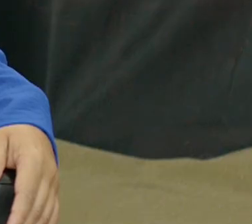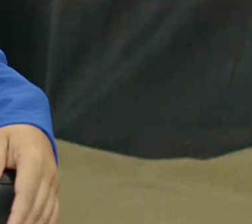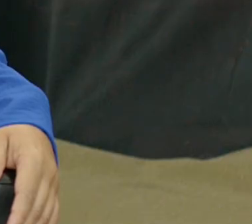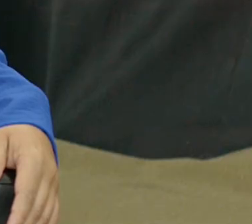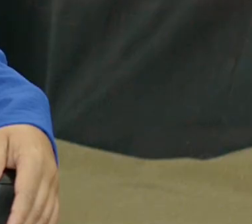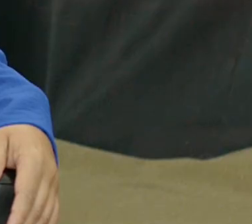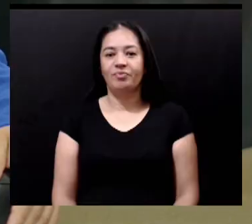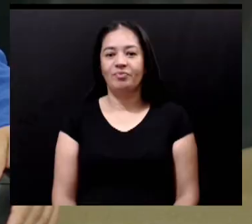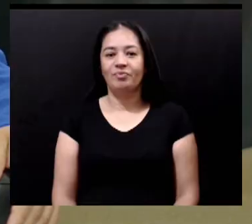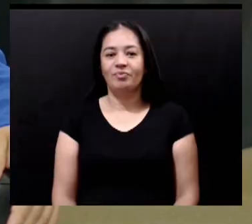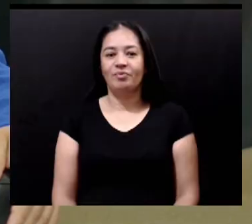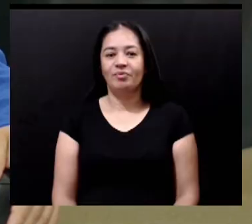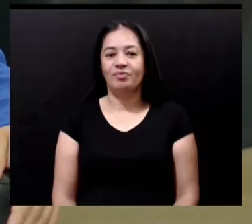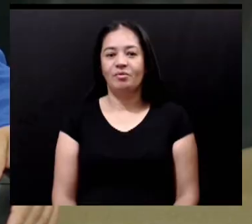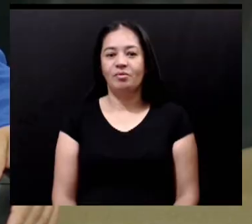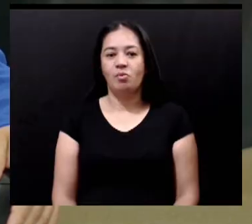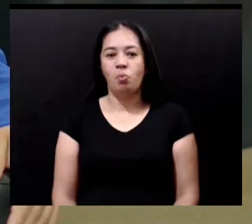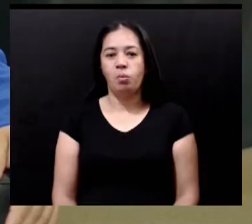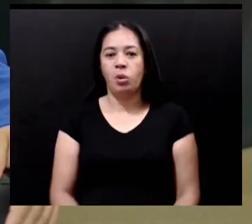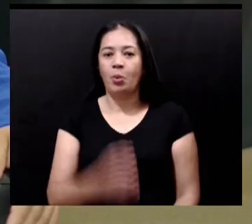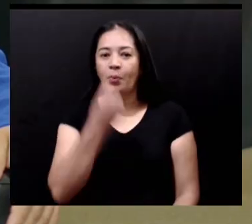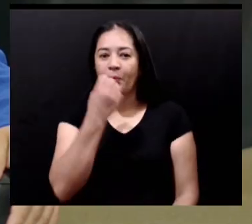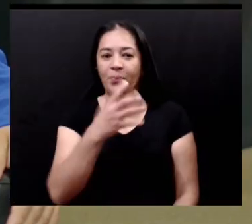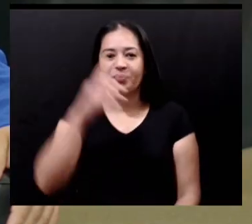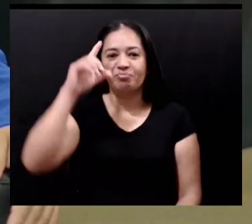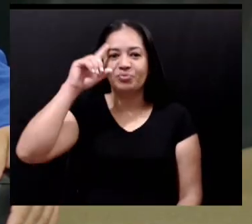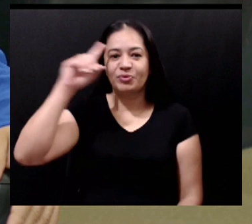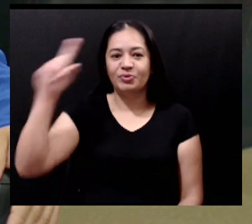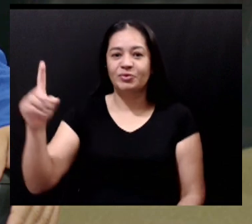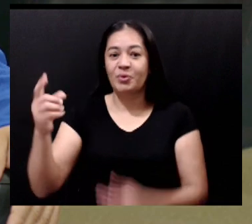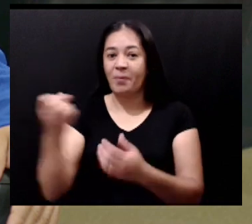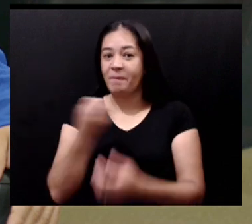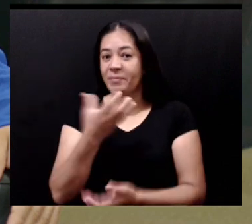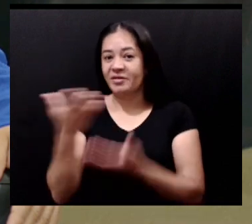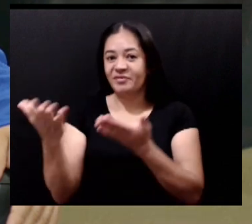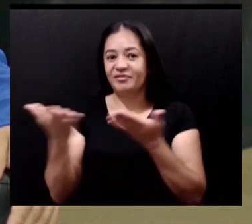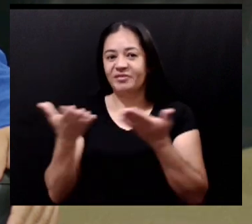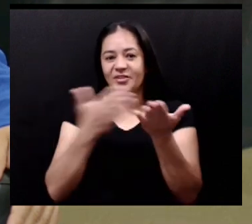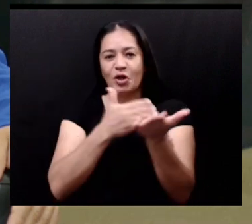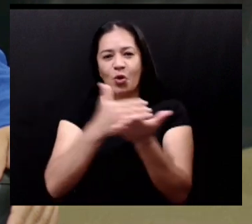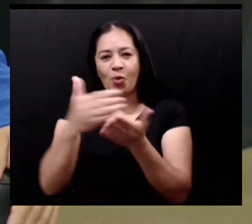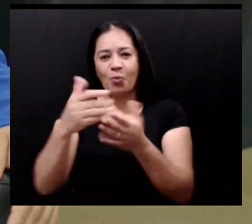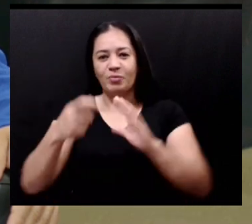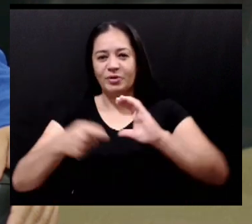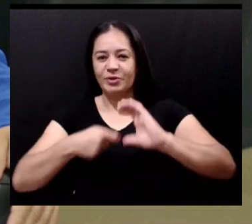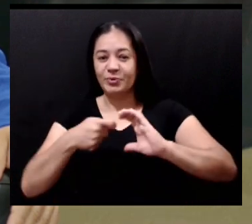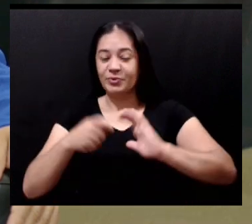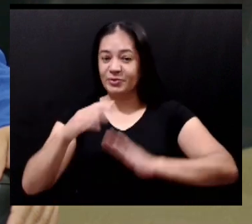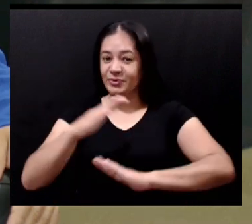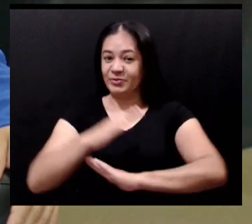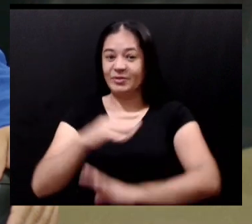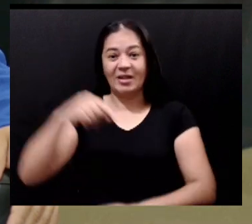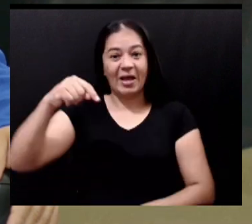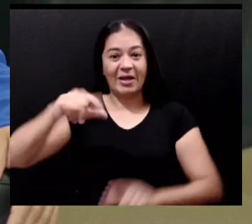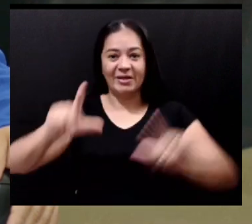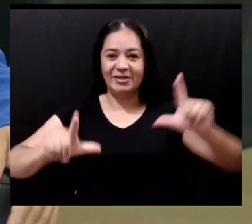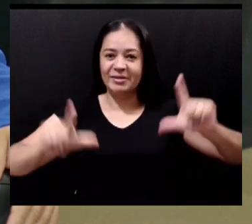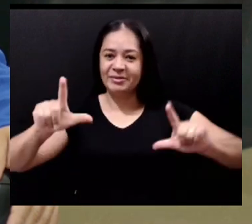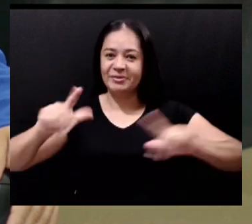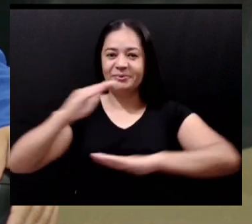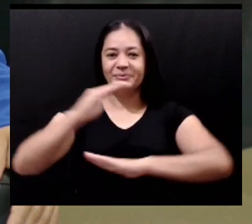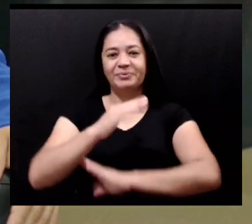Olá, bom dia! Seja bem-vindo! Estamos começando o nosso Estúdio Câmara aqui na TV Câmara Campinas.